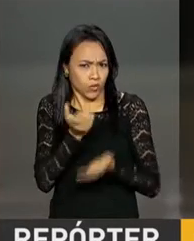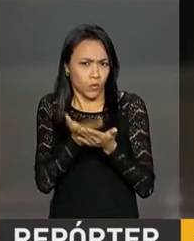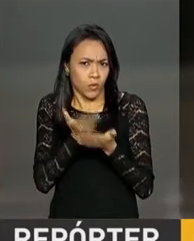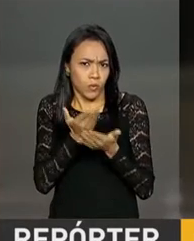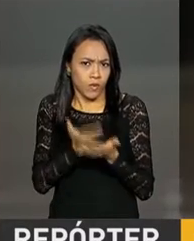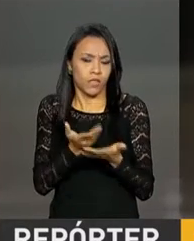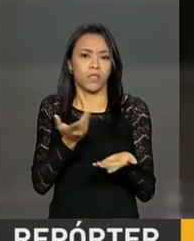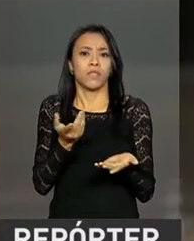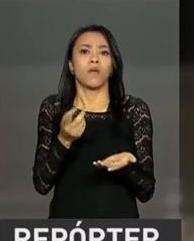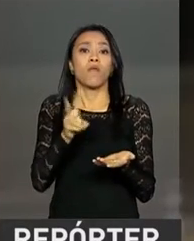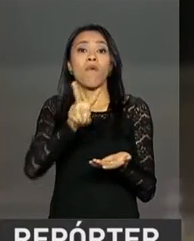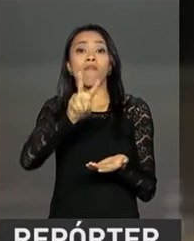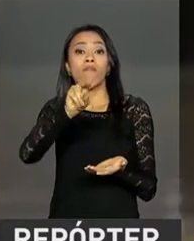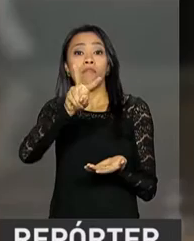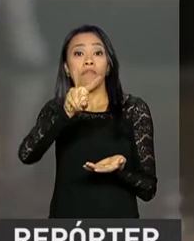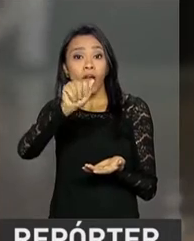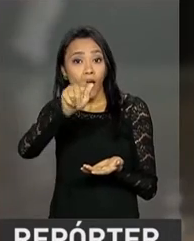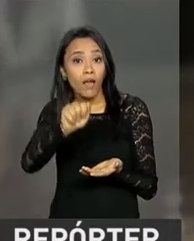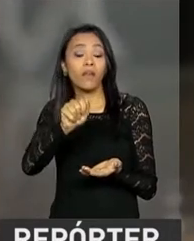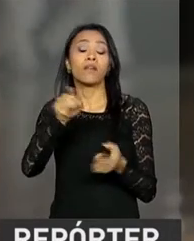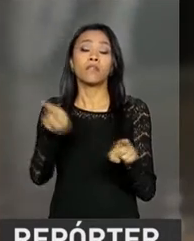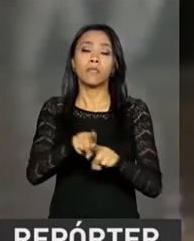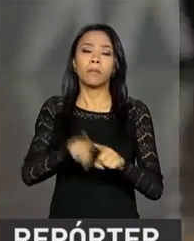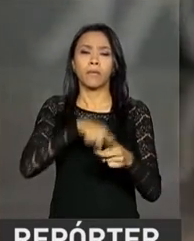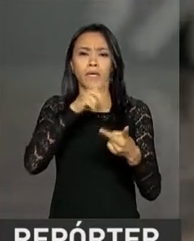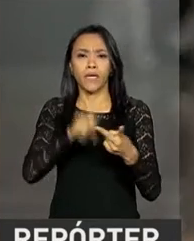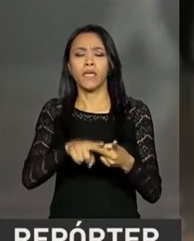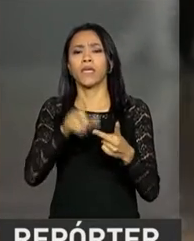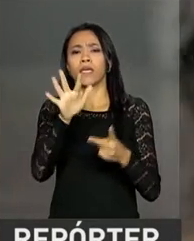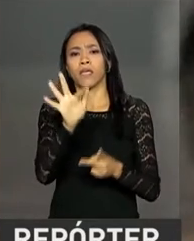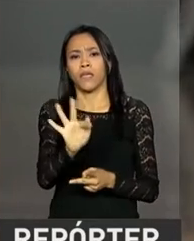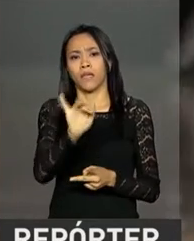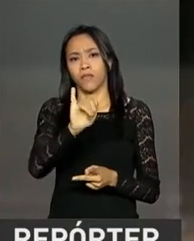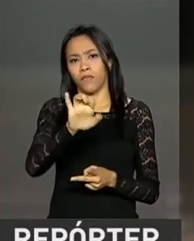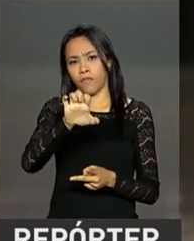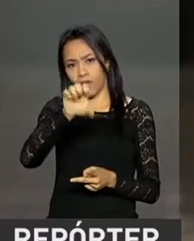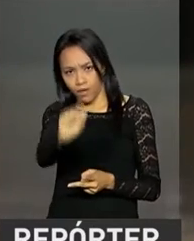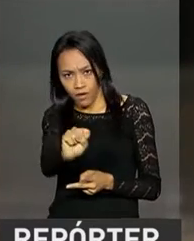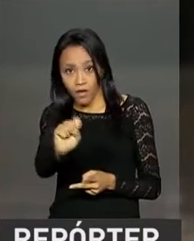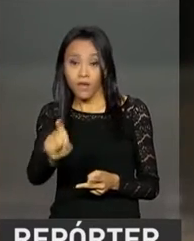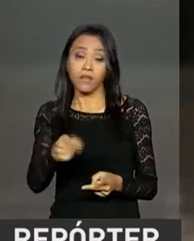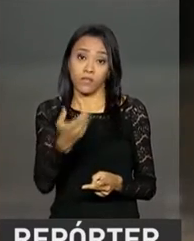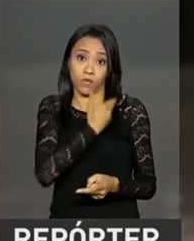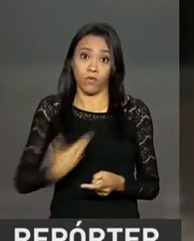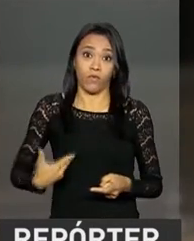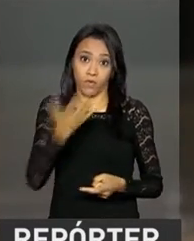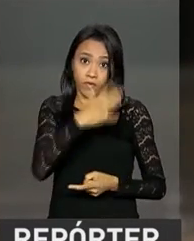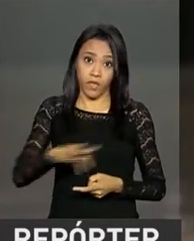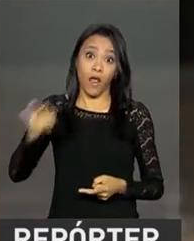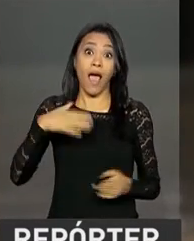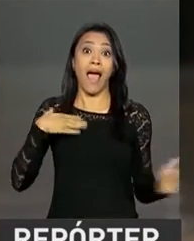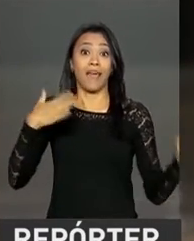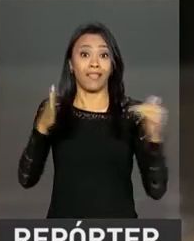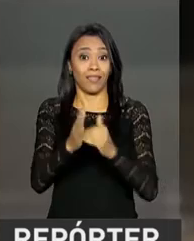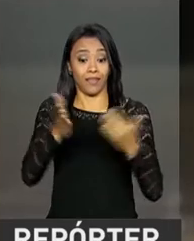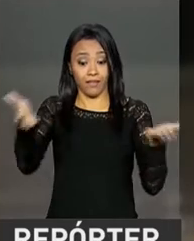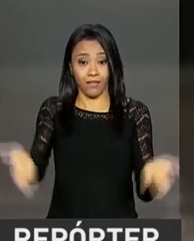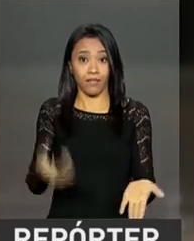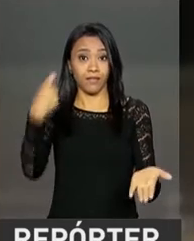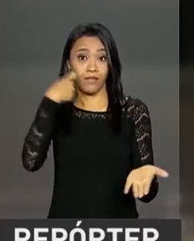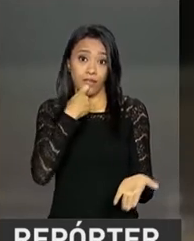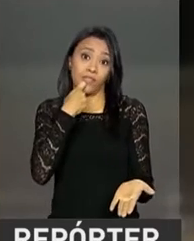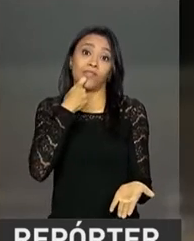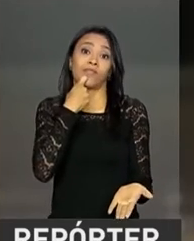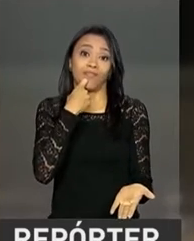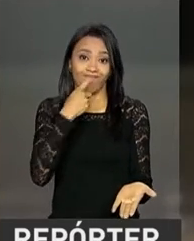candidatar a uma vaga o financiamento do fies o fundo de financiamento estudantil do governo federal têm até esta sexta-feira